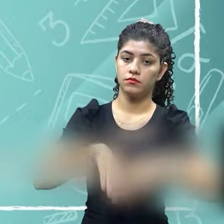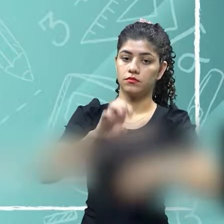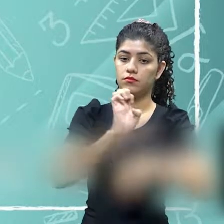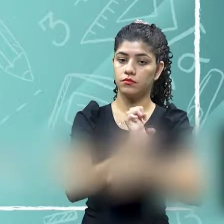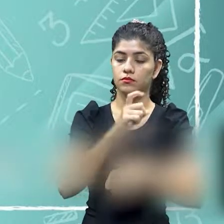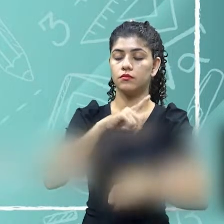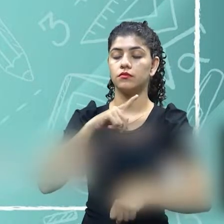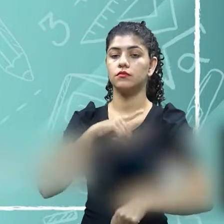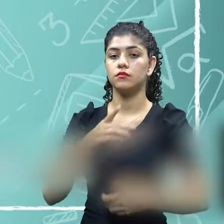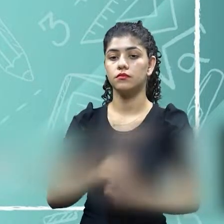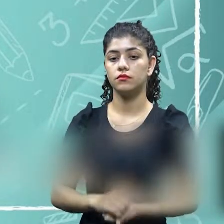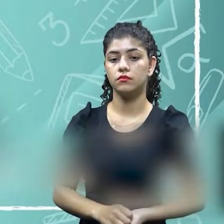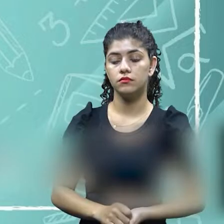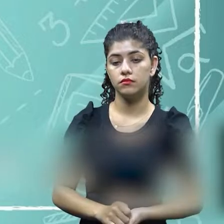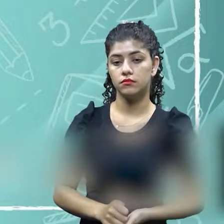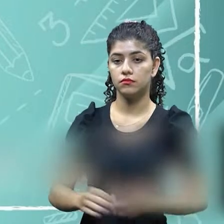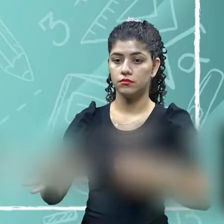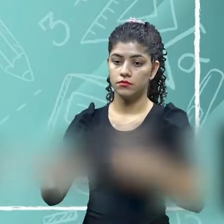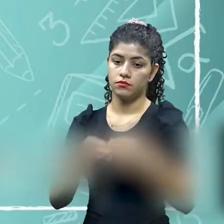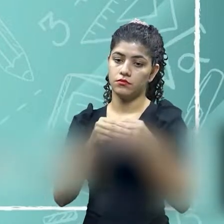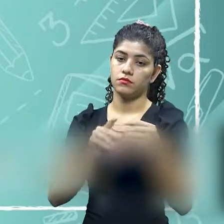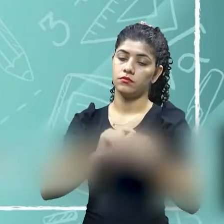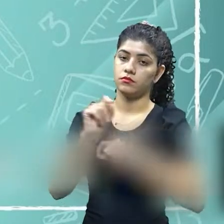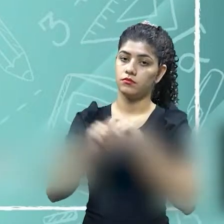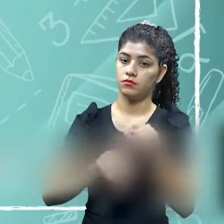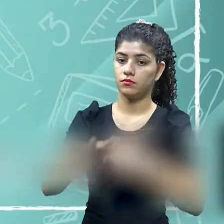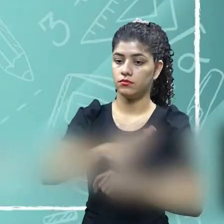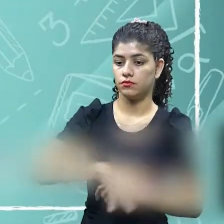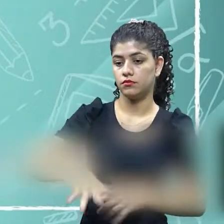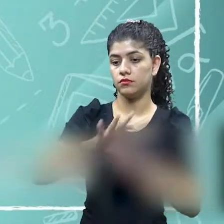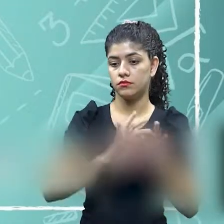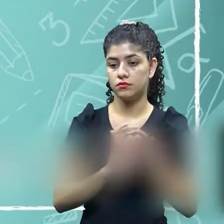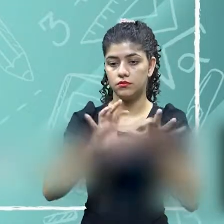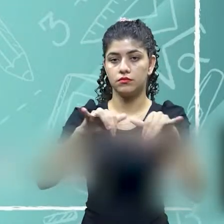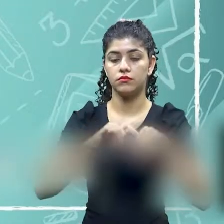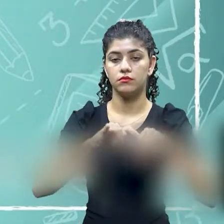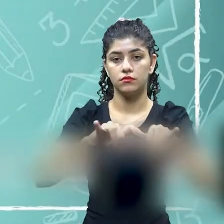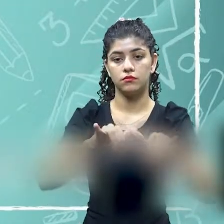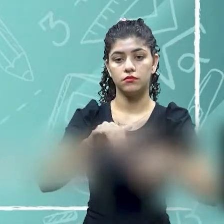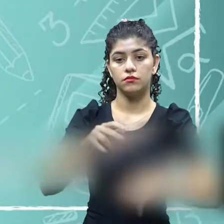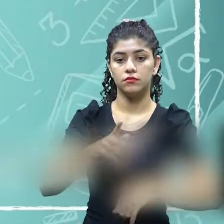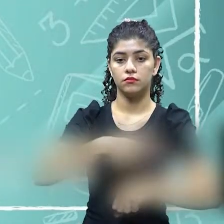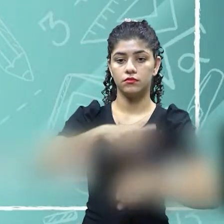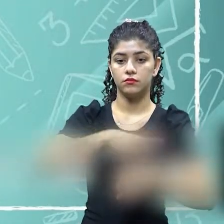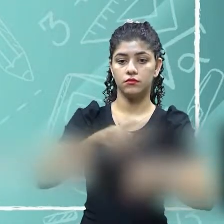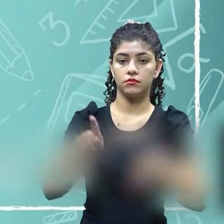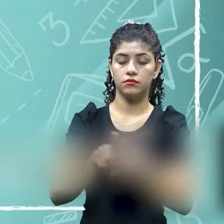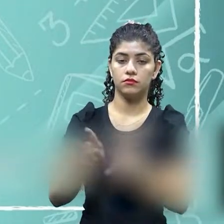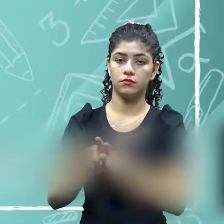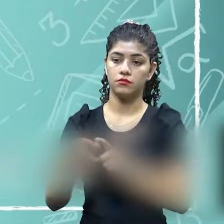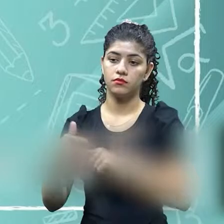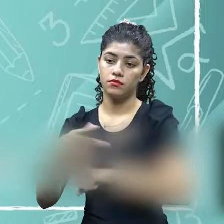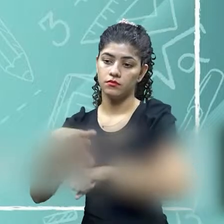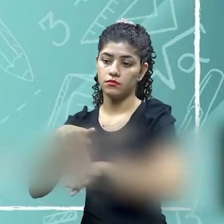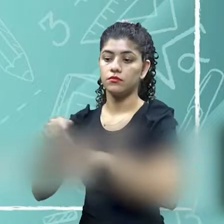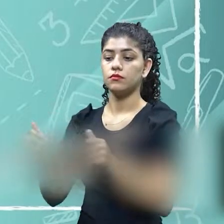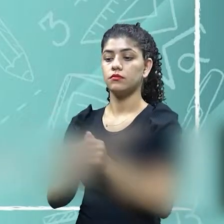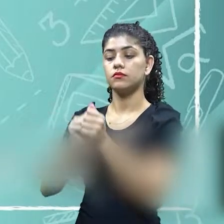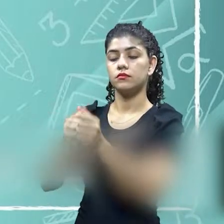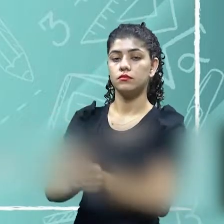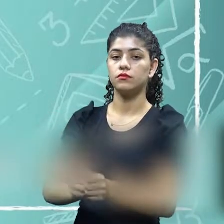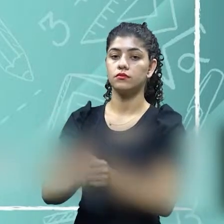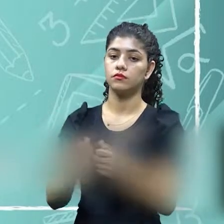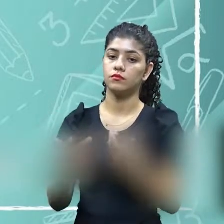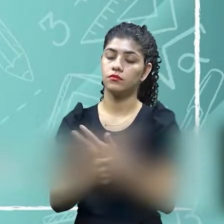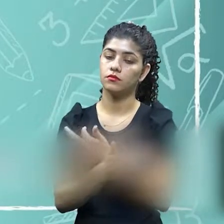que constituem o bloco. Então a Mercosul ela veio para vincular essa zona de livre comércio entre os países e também os associados,